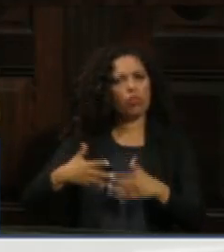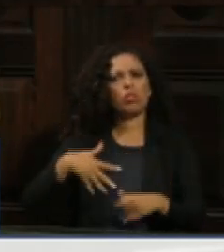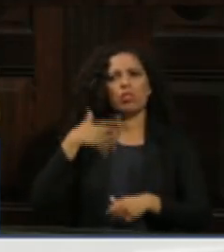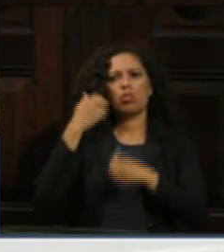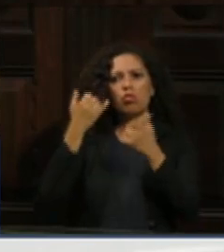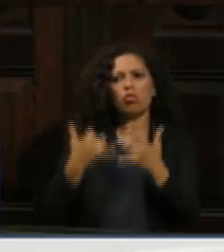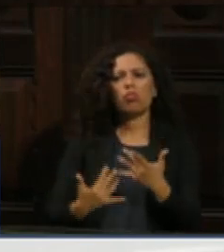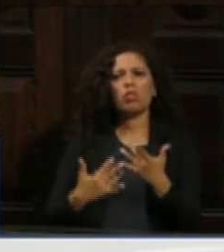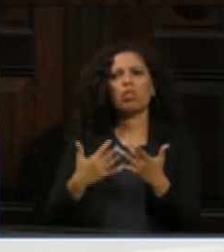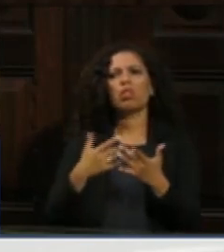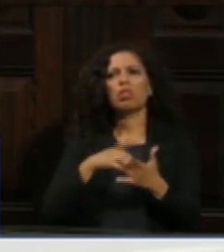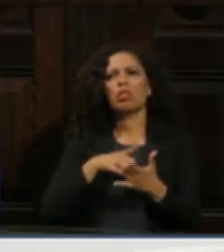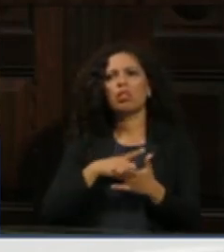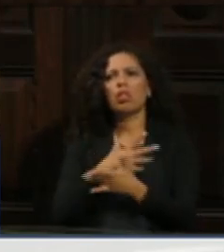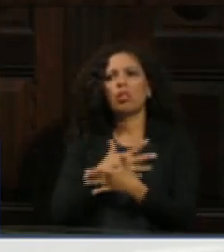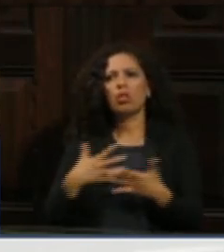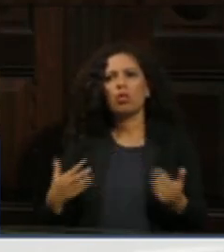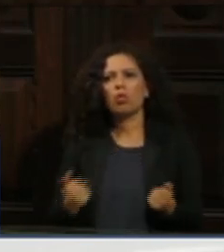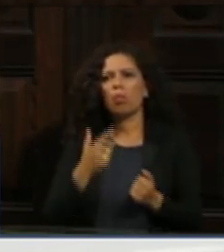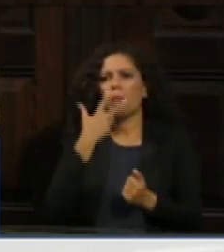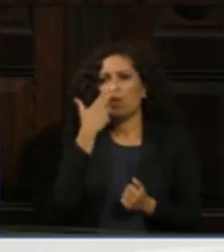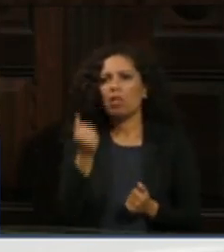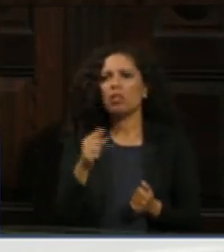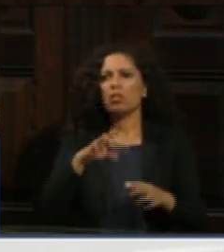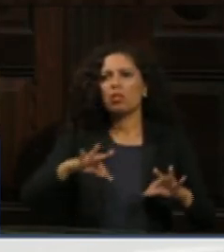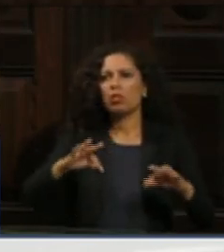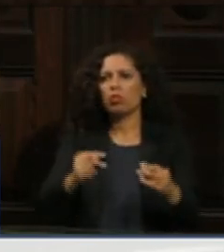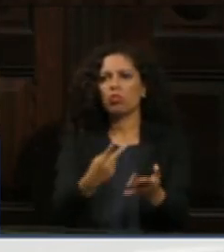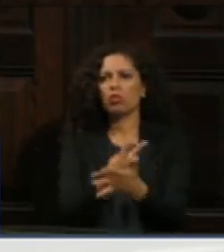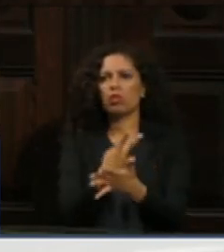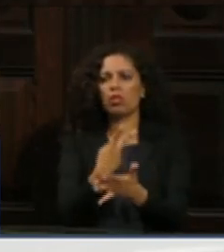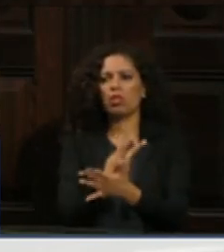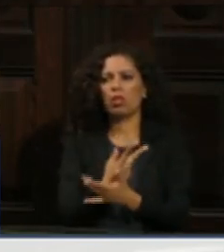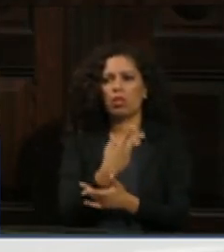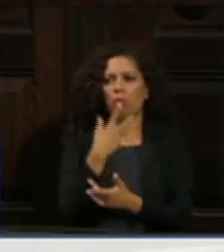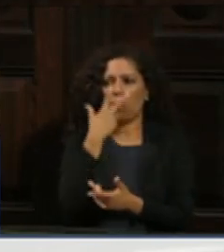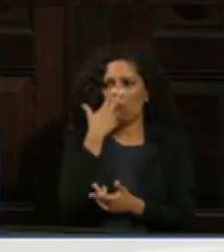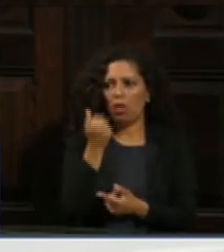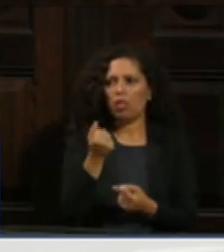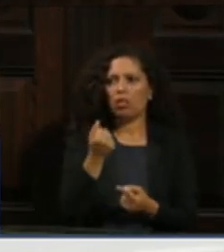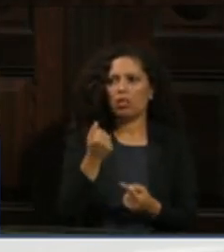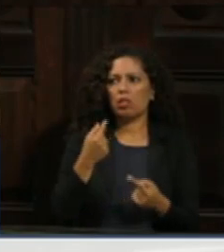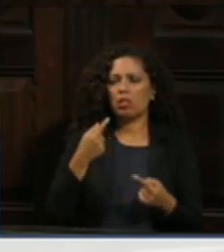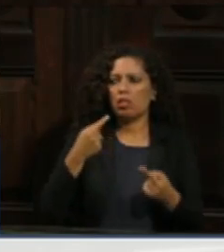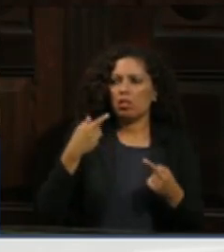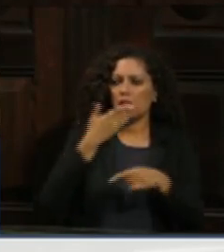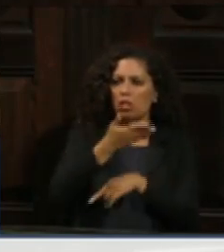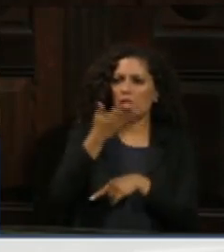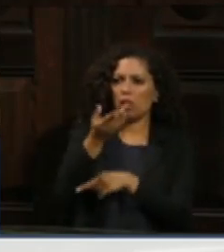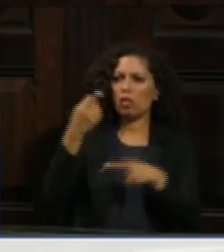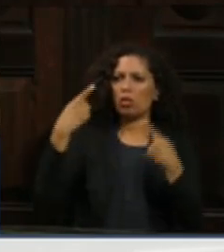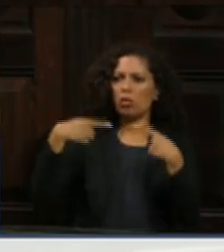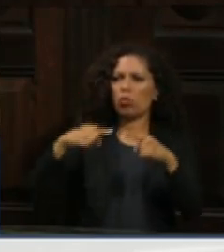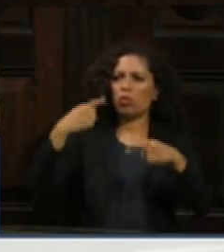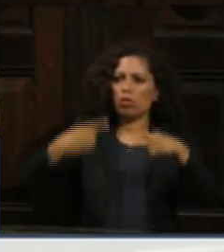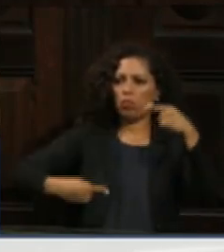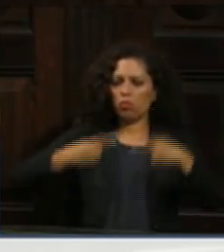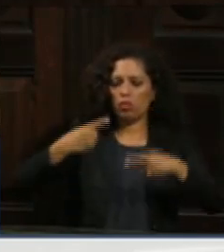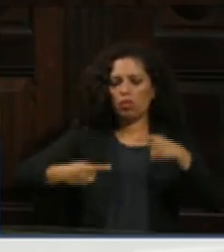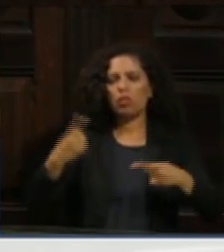saibam quais são as acusações que pesam sobre ele. Nada disso é normal. Eu me recuso a naturalizar este